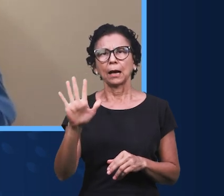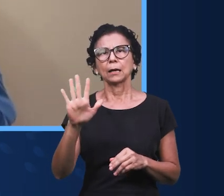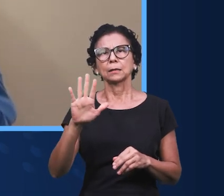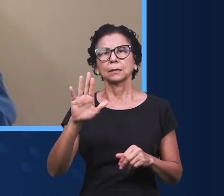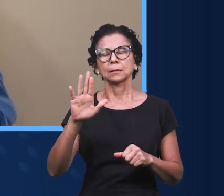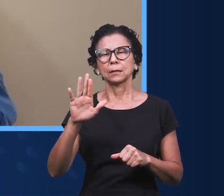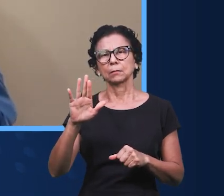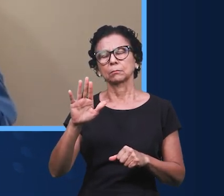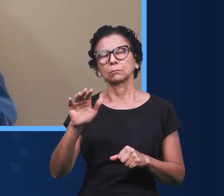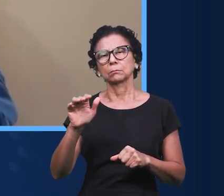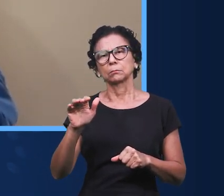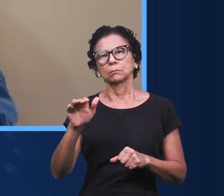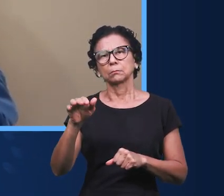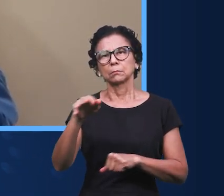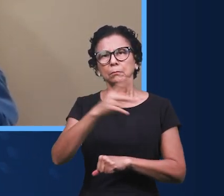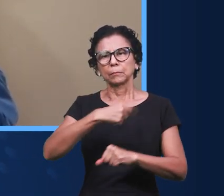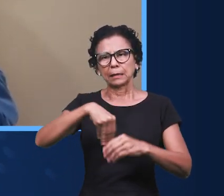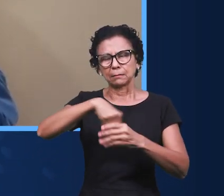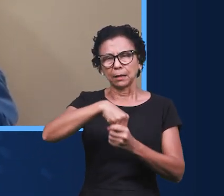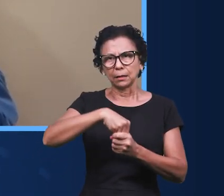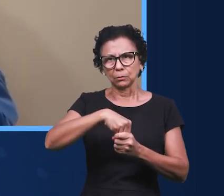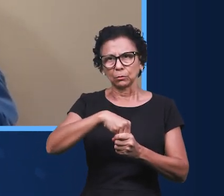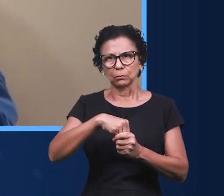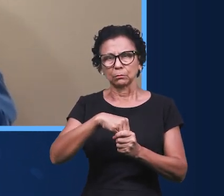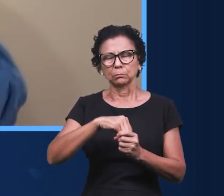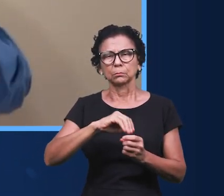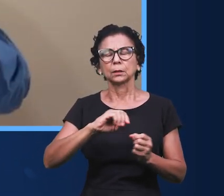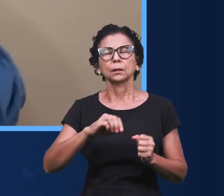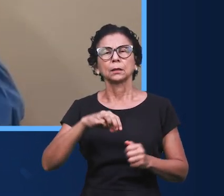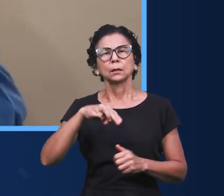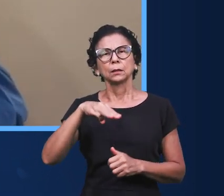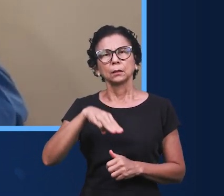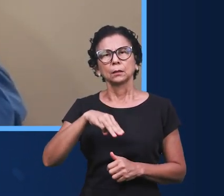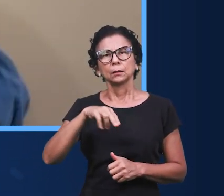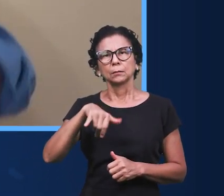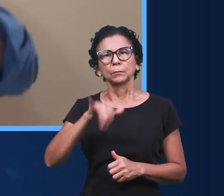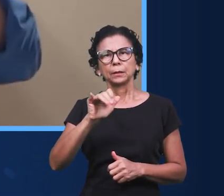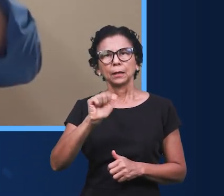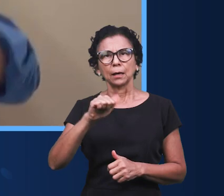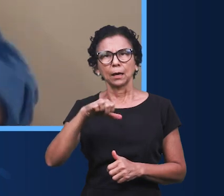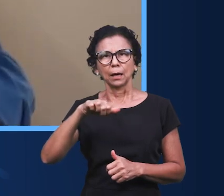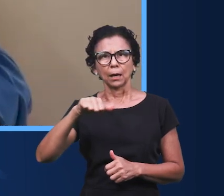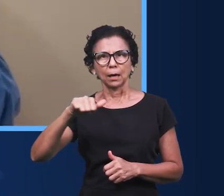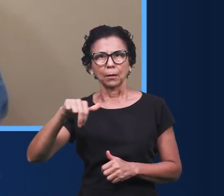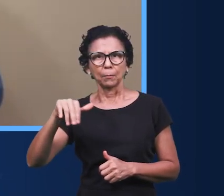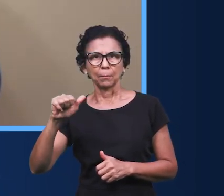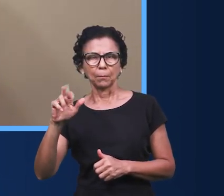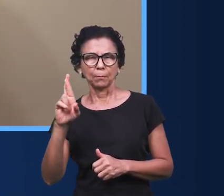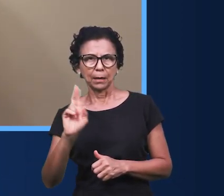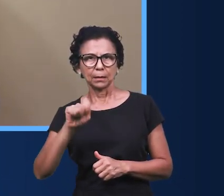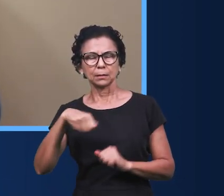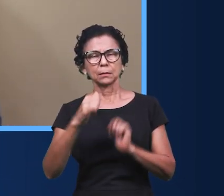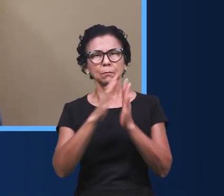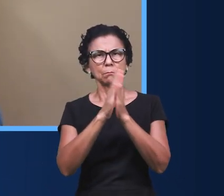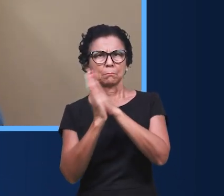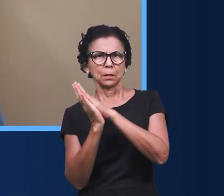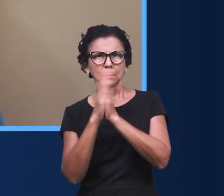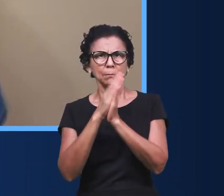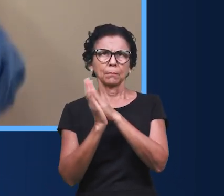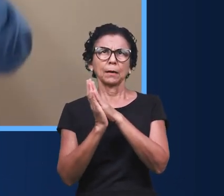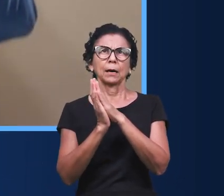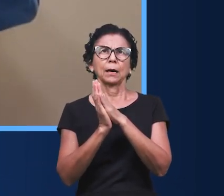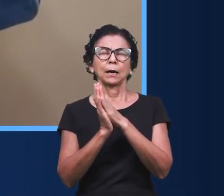ocorreu recentemente, o que nós percebemos? Essa região está em cima desse